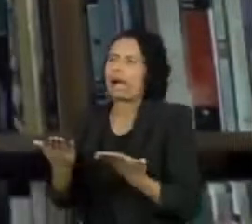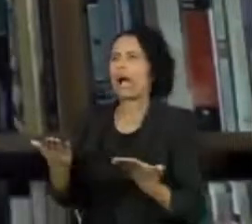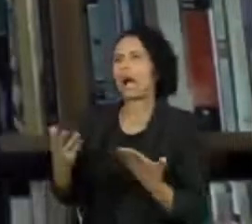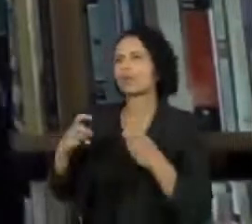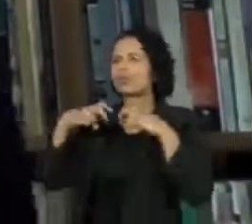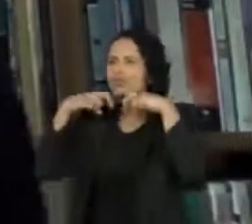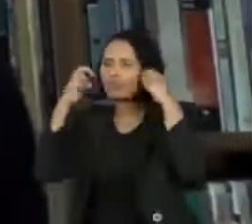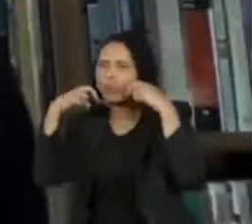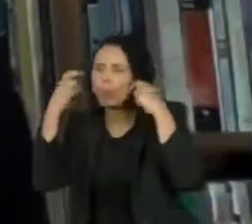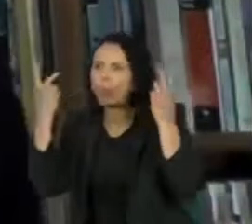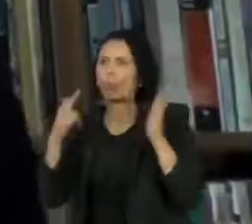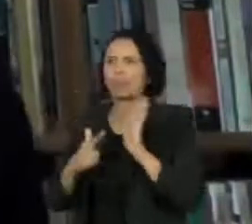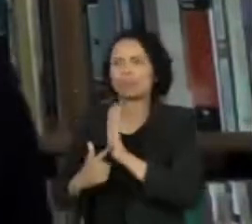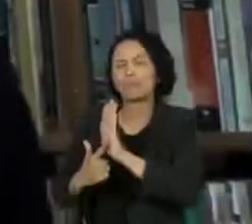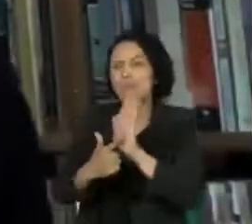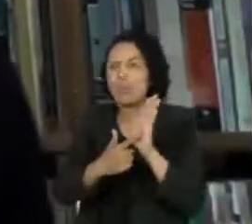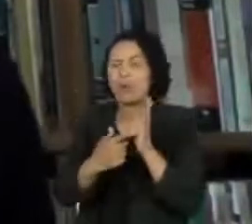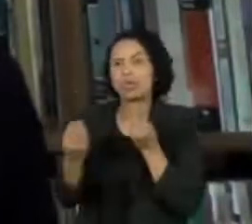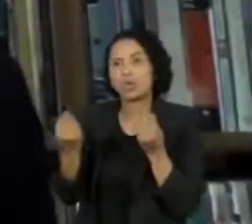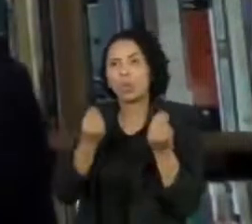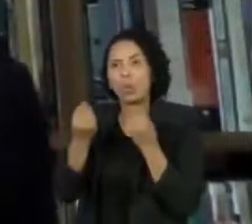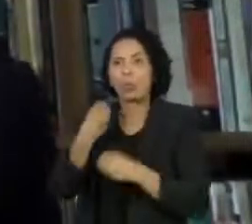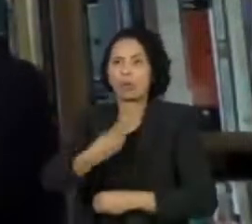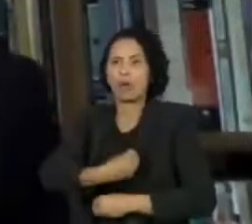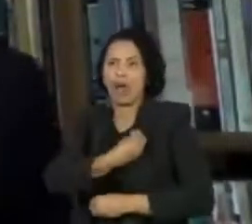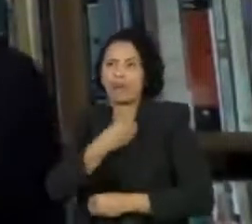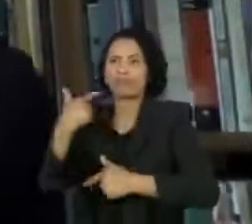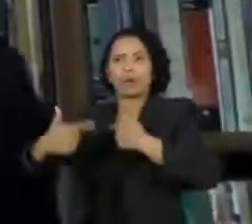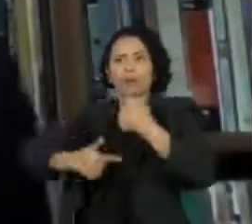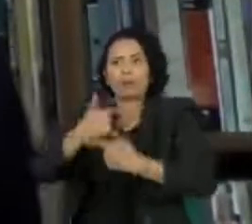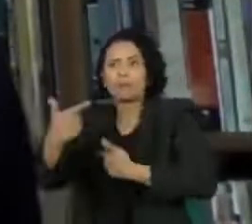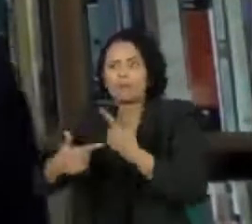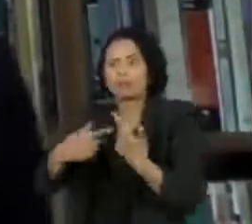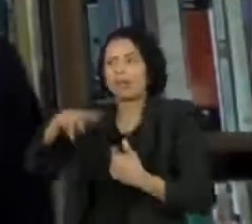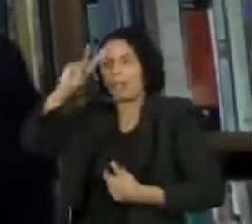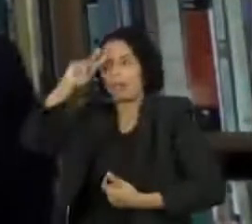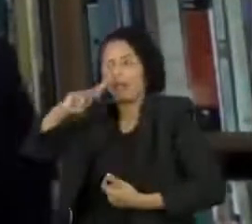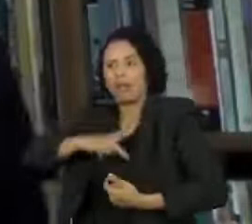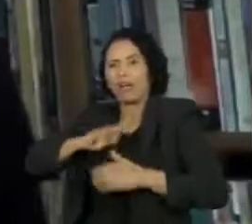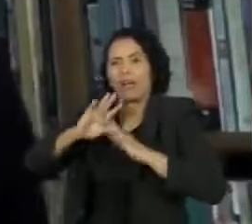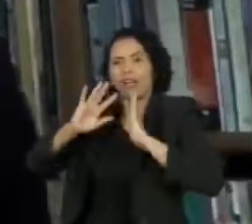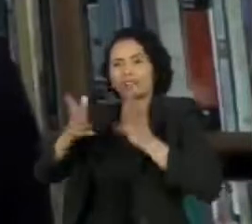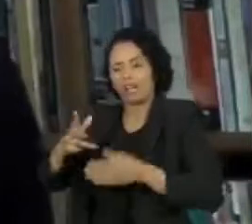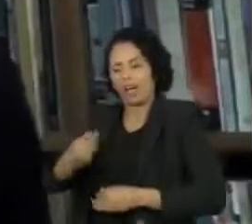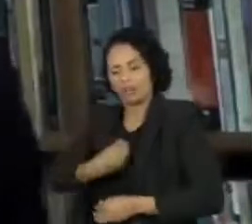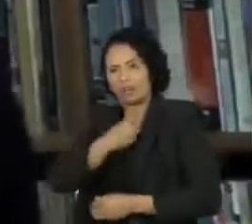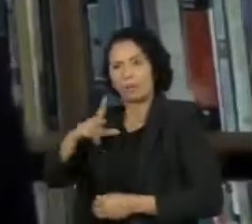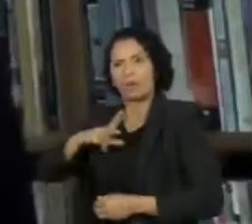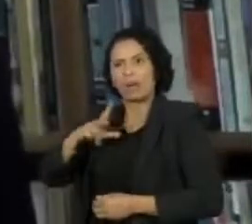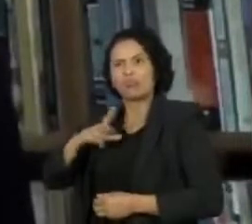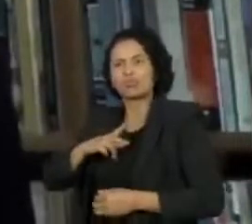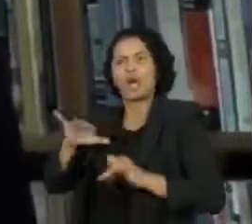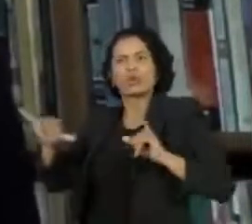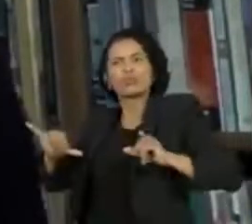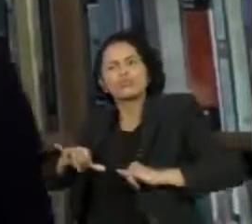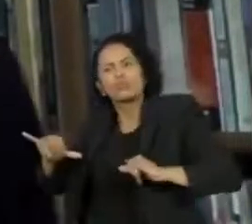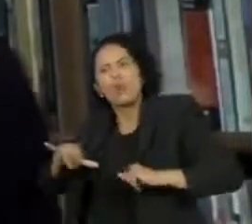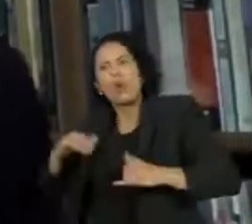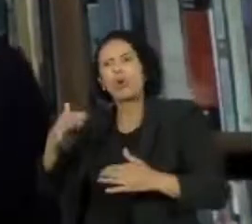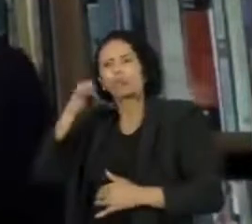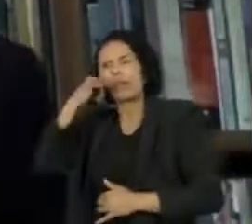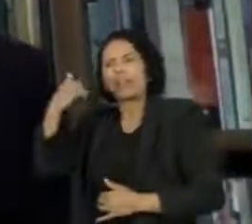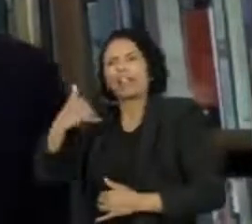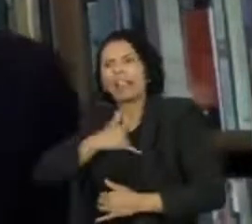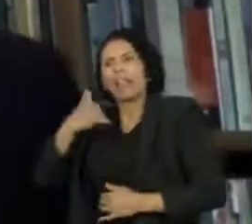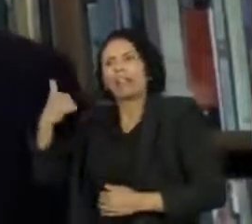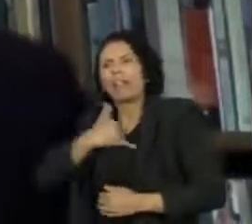à situação vexatória, minha vida profissional e minha vida pessoal estão sofrendo com esses contatos reiterados de